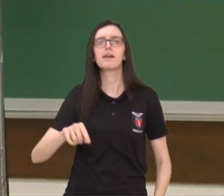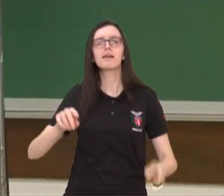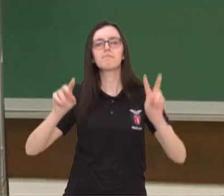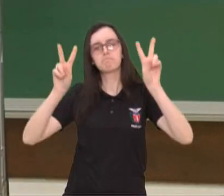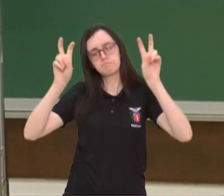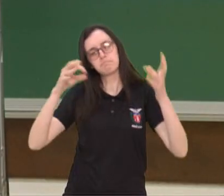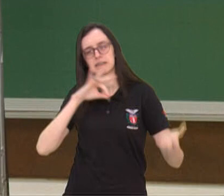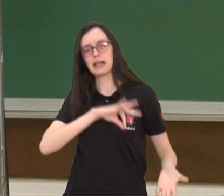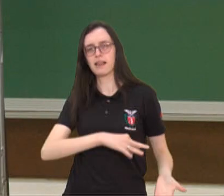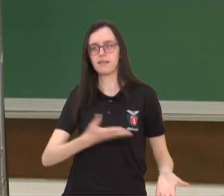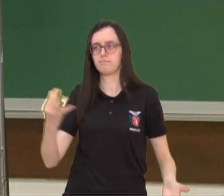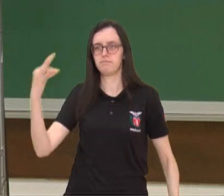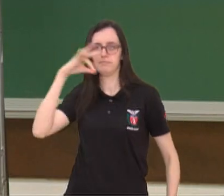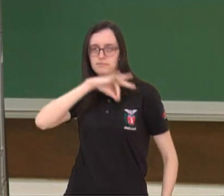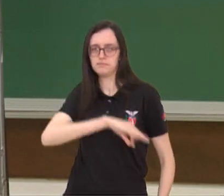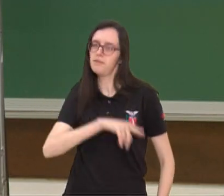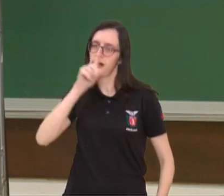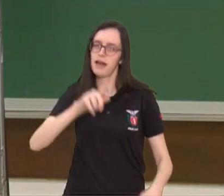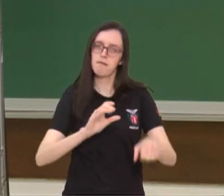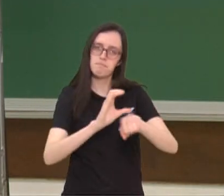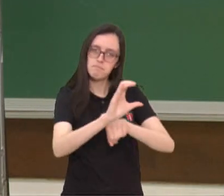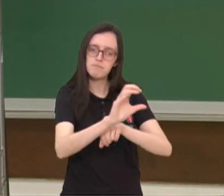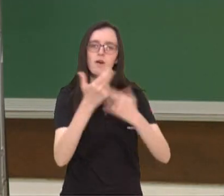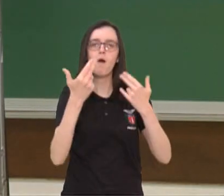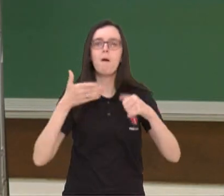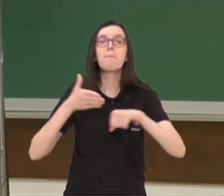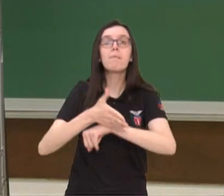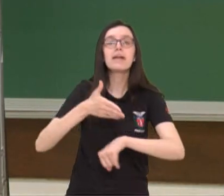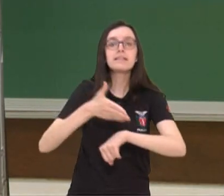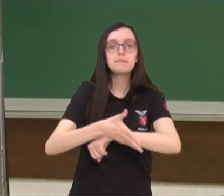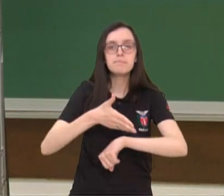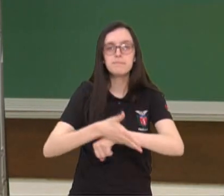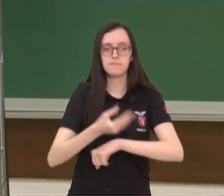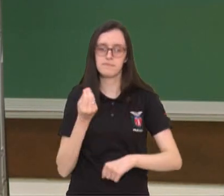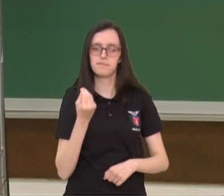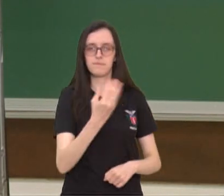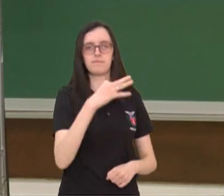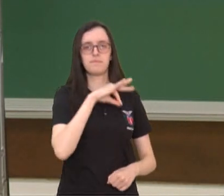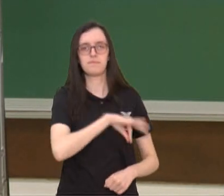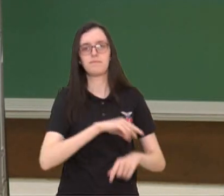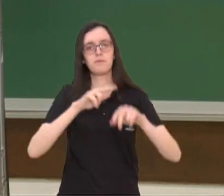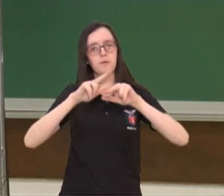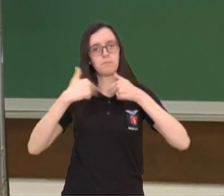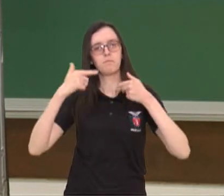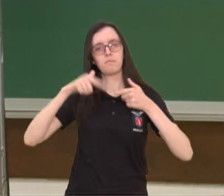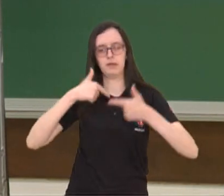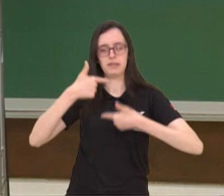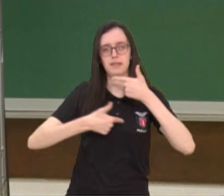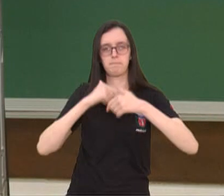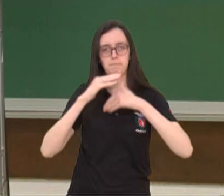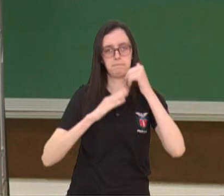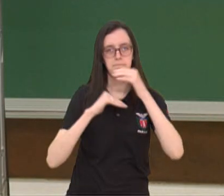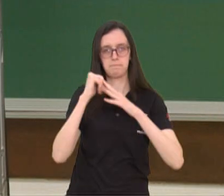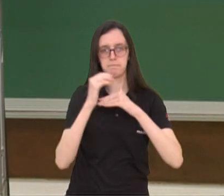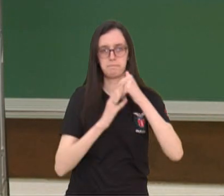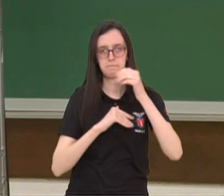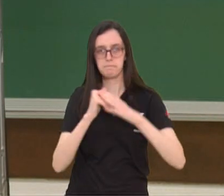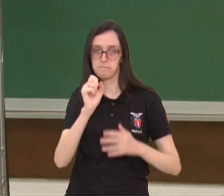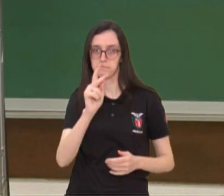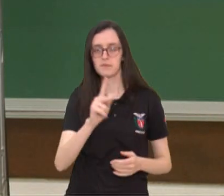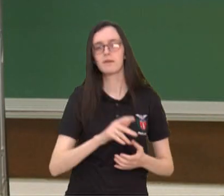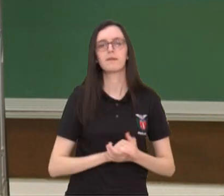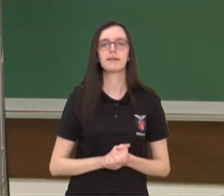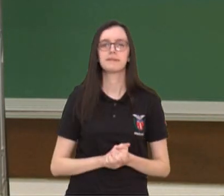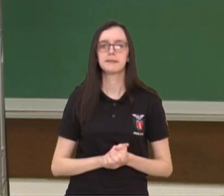de salário. Então, o salário é entregue a esse trabalhador por causa da sua força de trabalho.